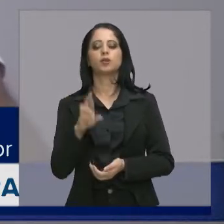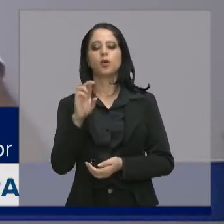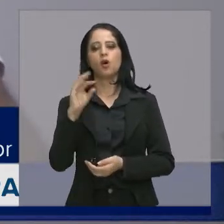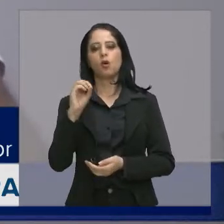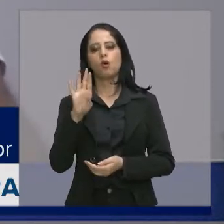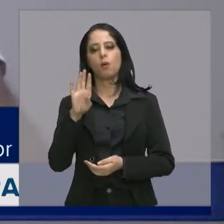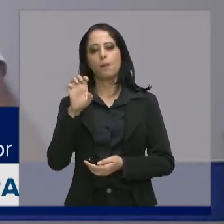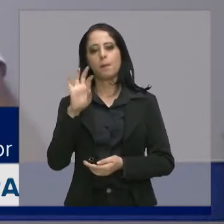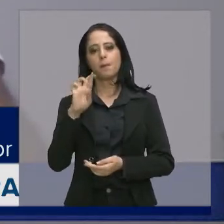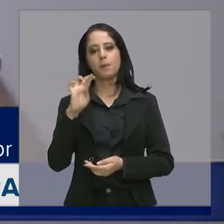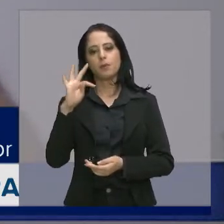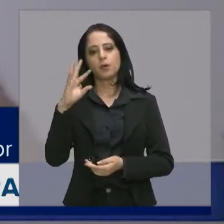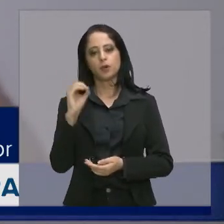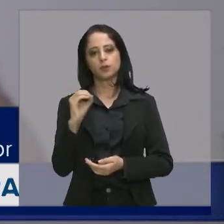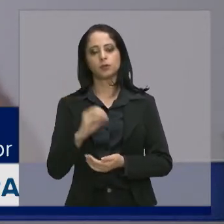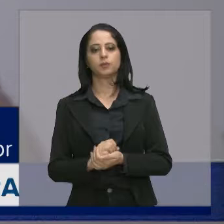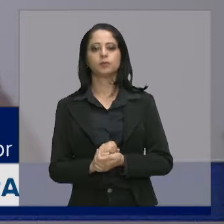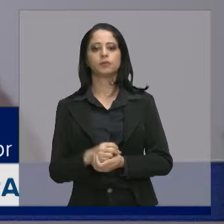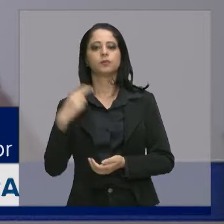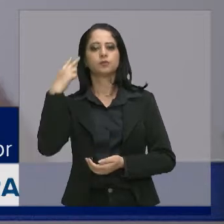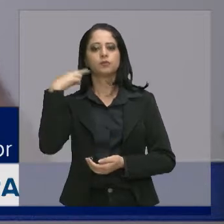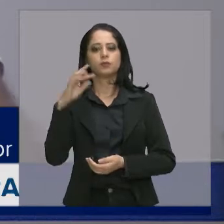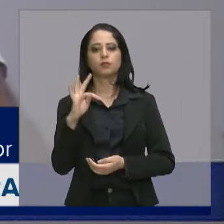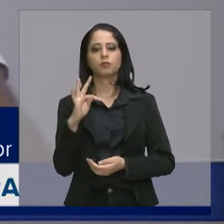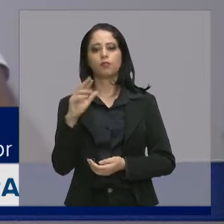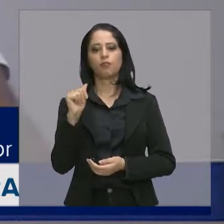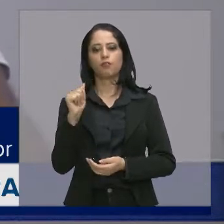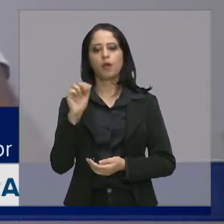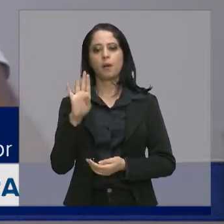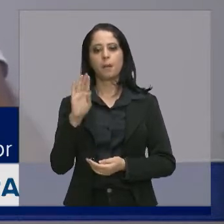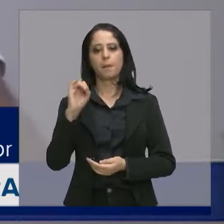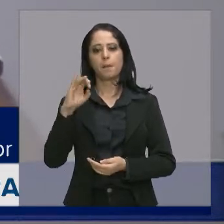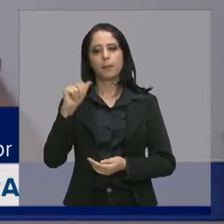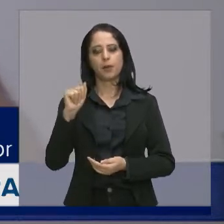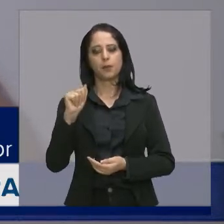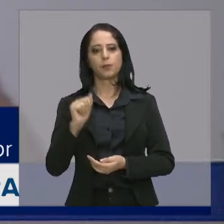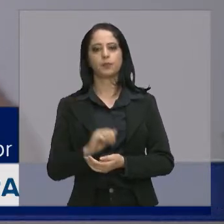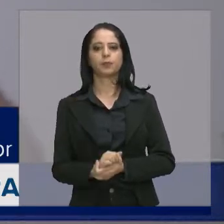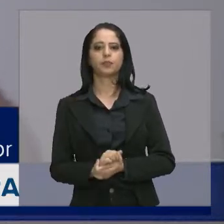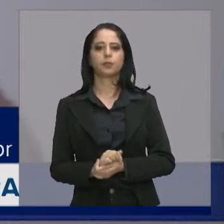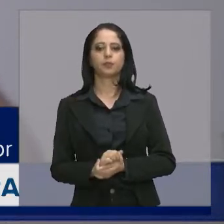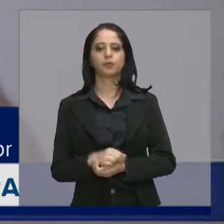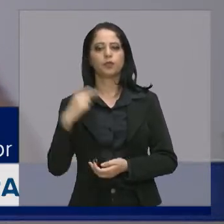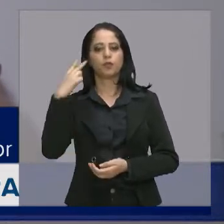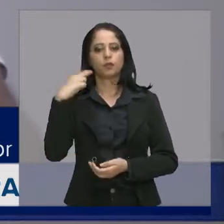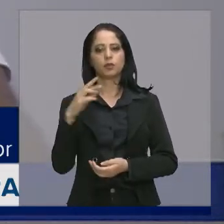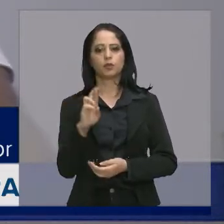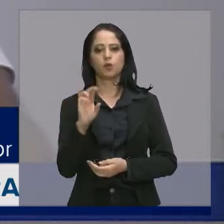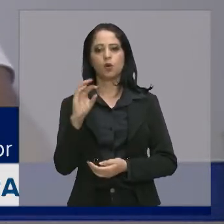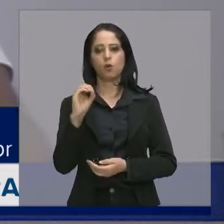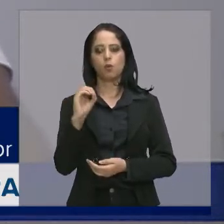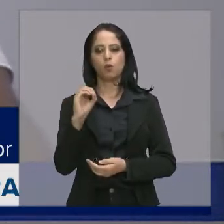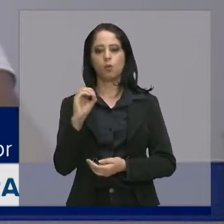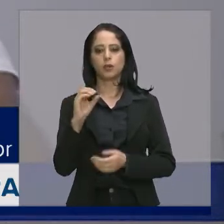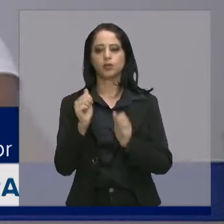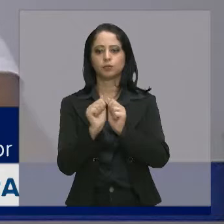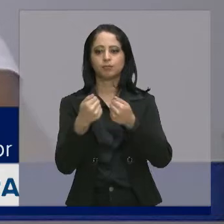Eleven, vereador Fabião Zagueiro e vereador Robertinho da